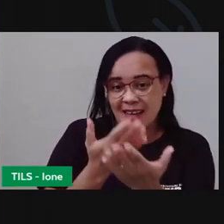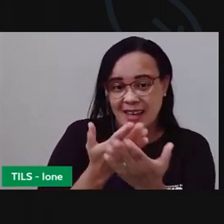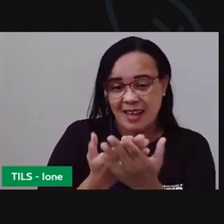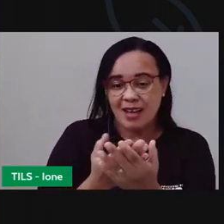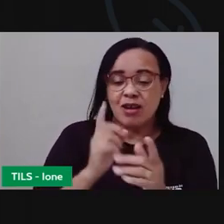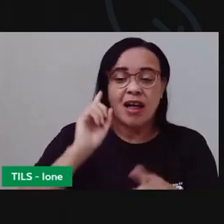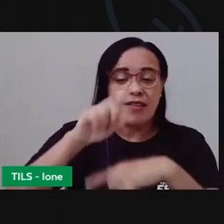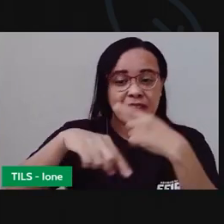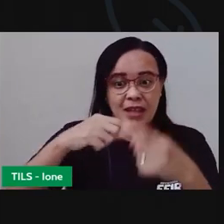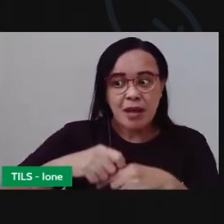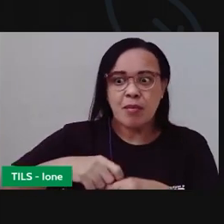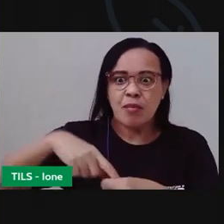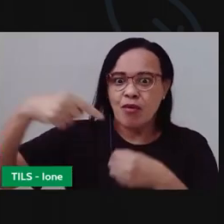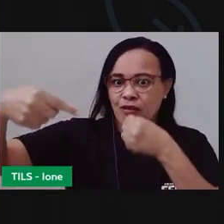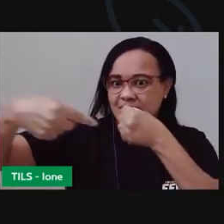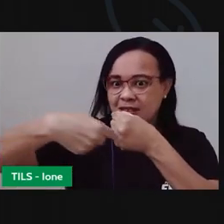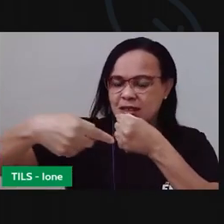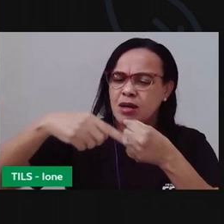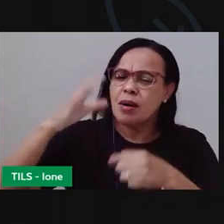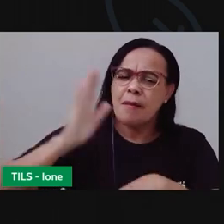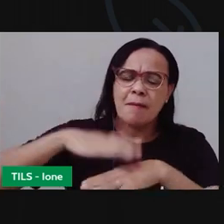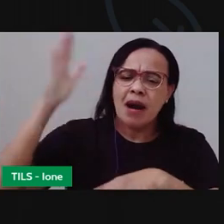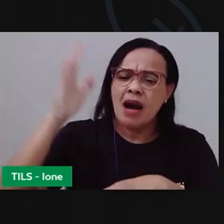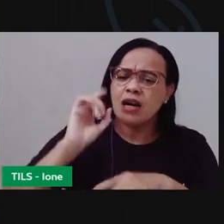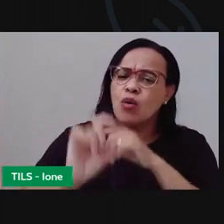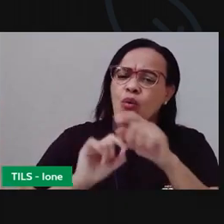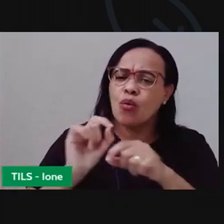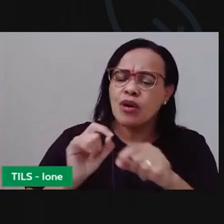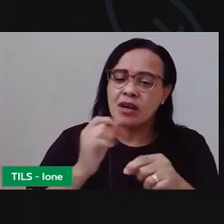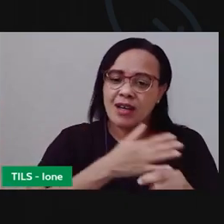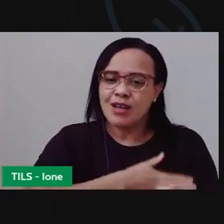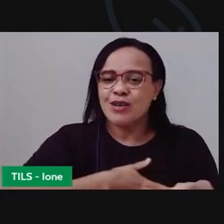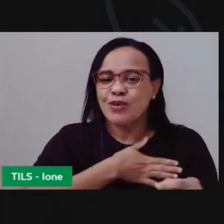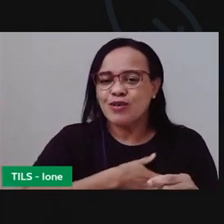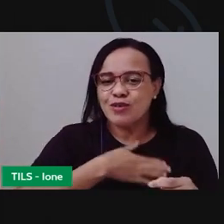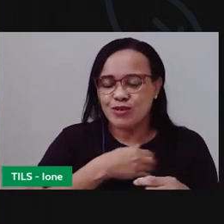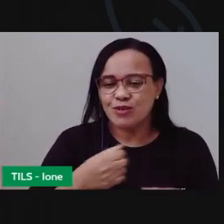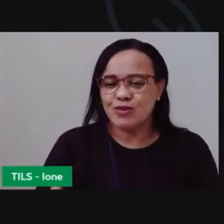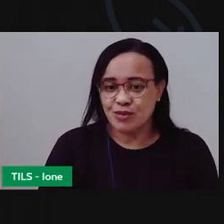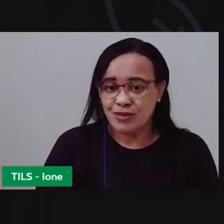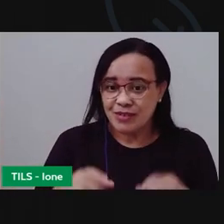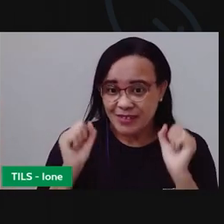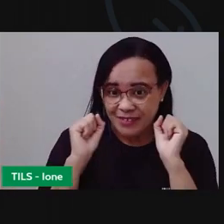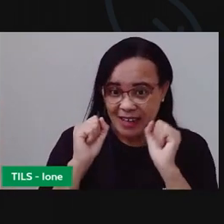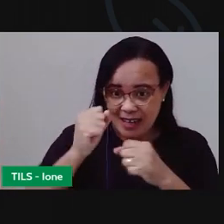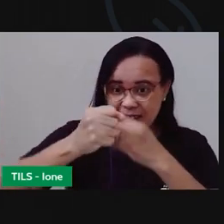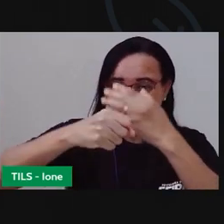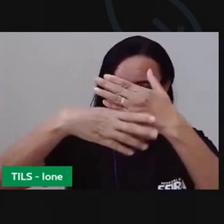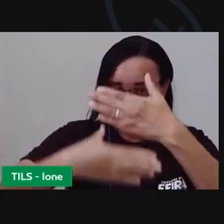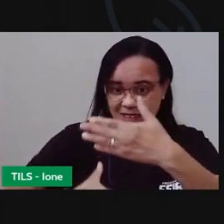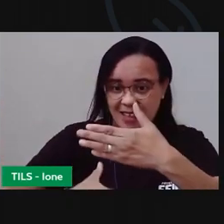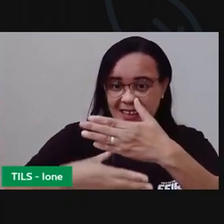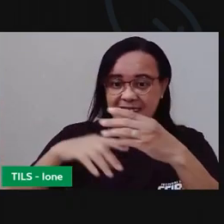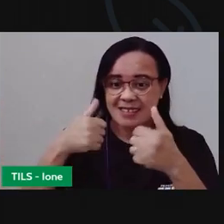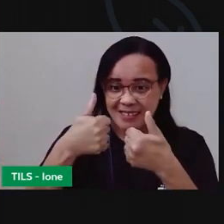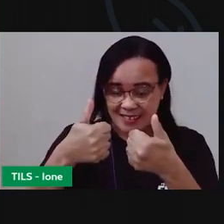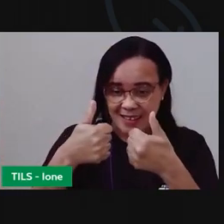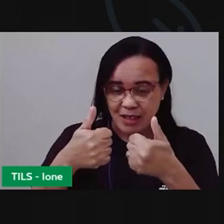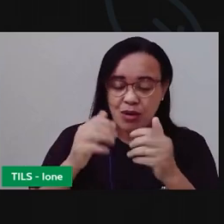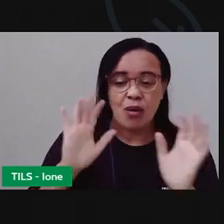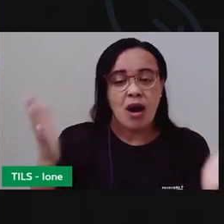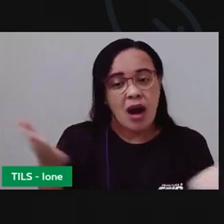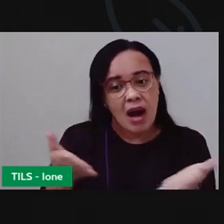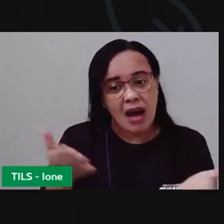o que você mais gostou nessa aula para deixar esse retorno para gente agora nós vamos nos despedir meus